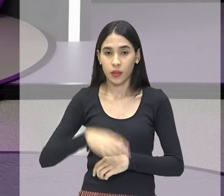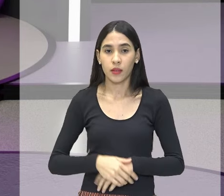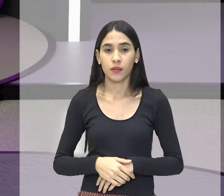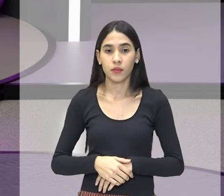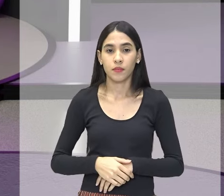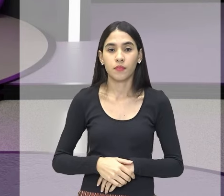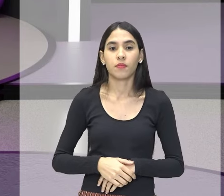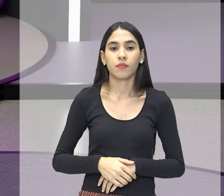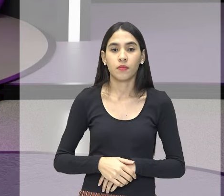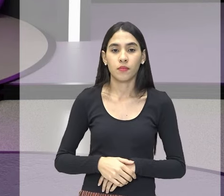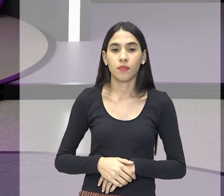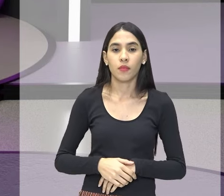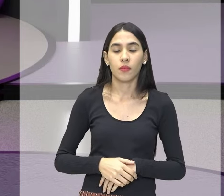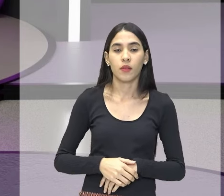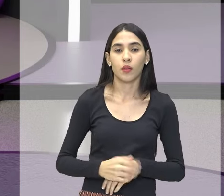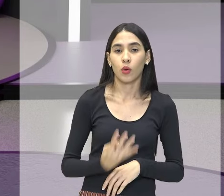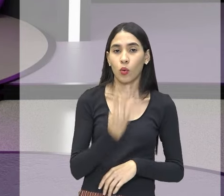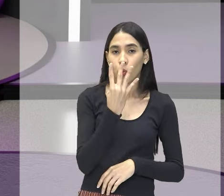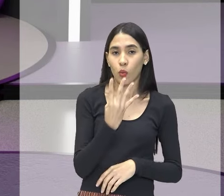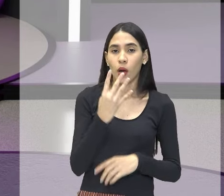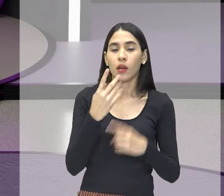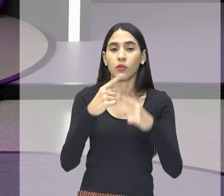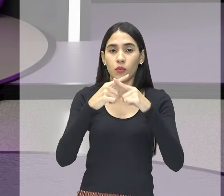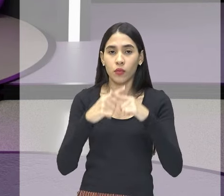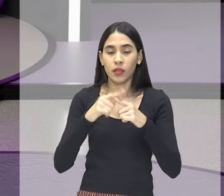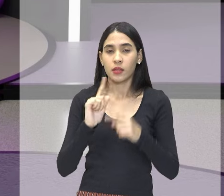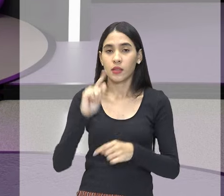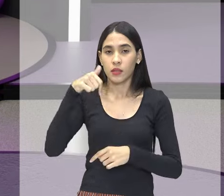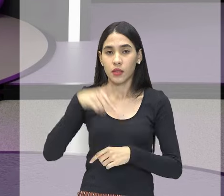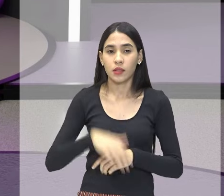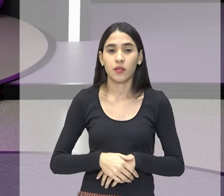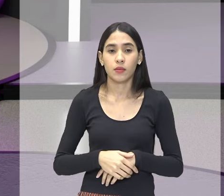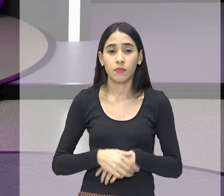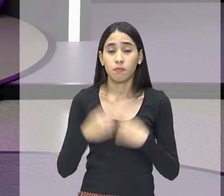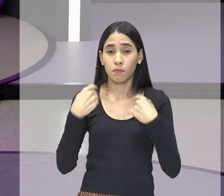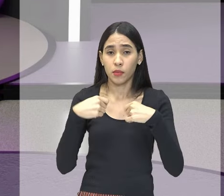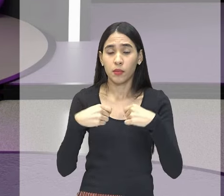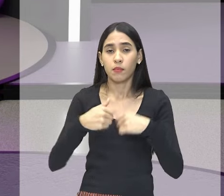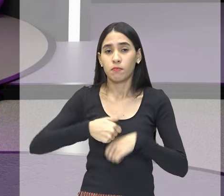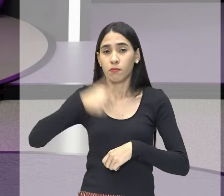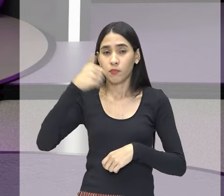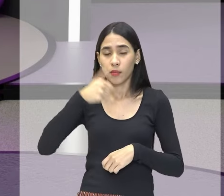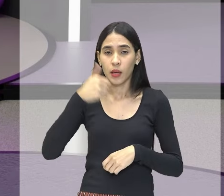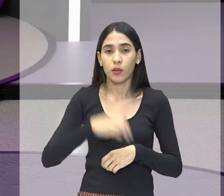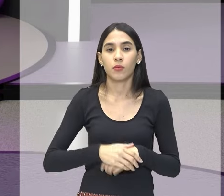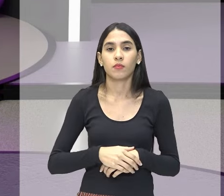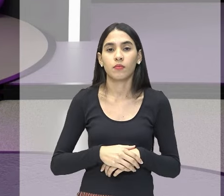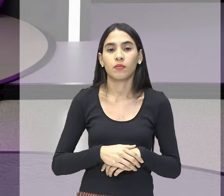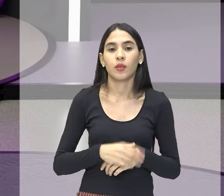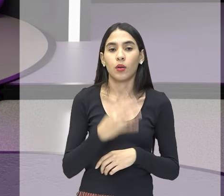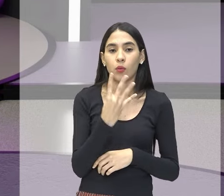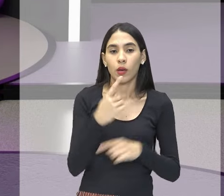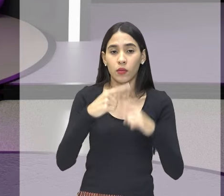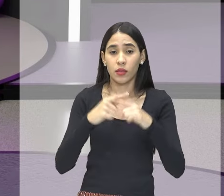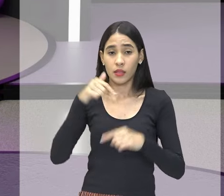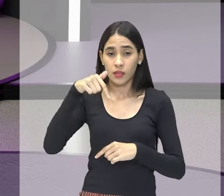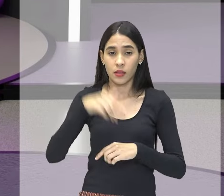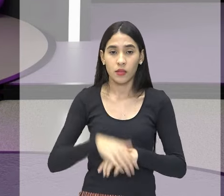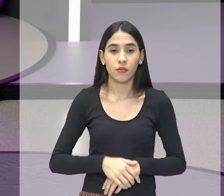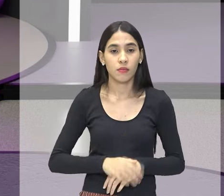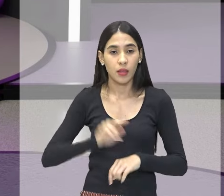4 multiplicado por 7. Lembre, multiplique ali primeiramente os coeficientes. O segundo